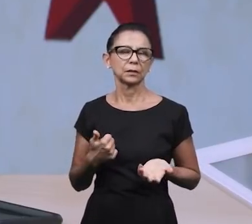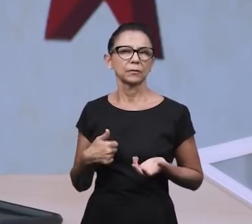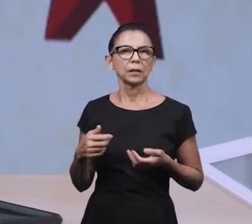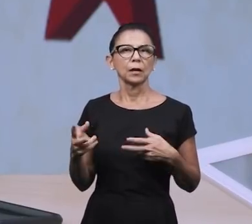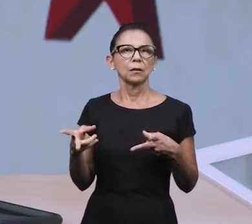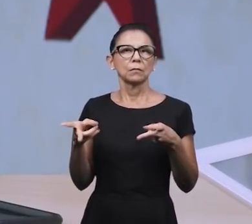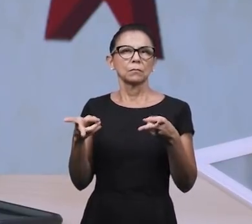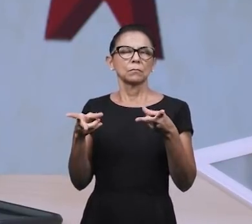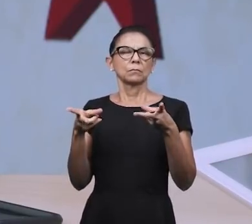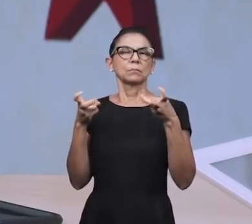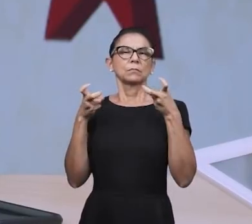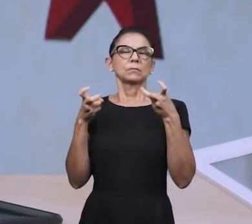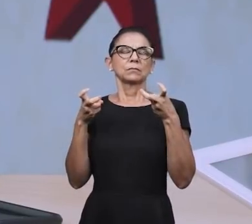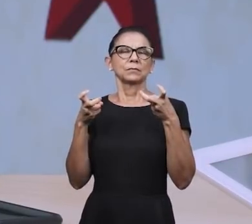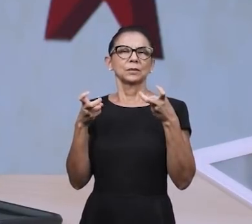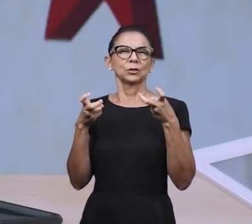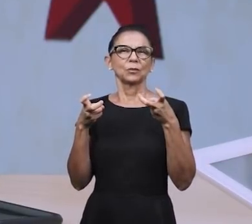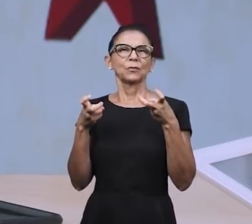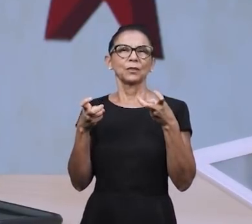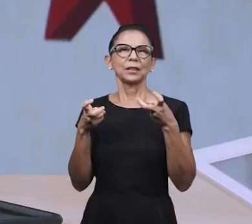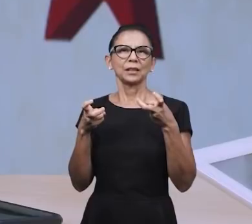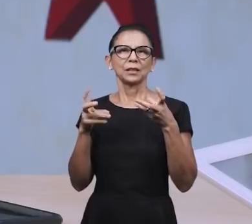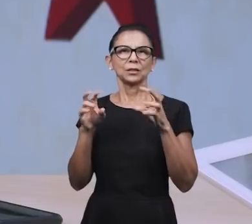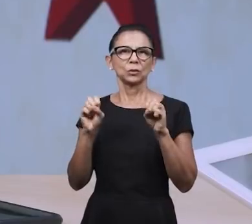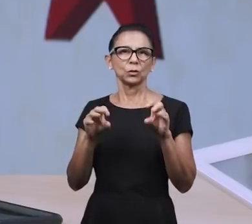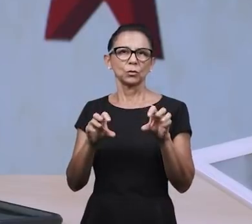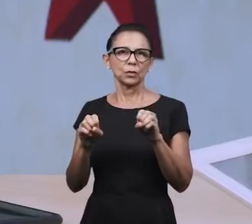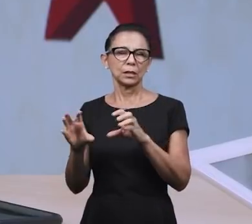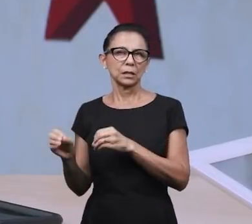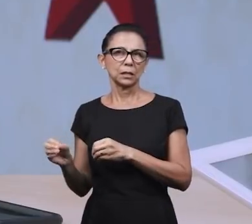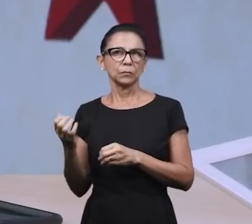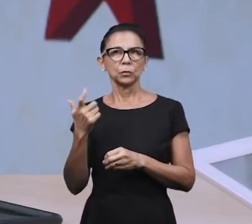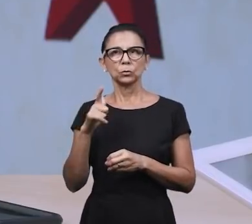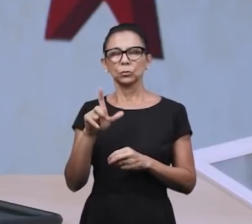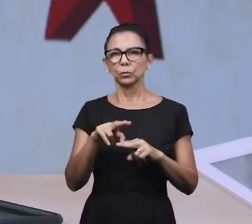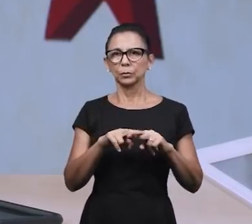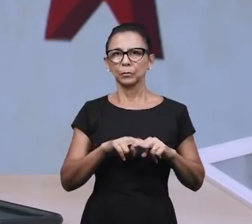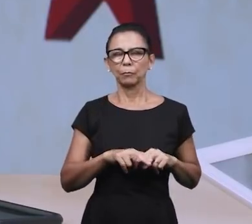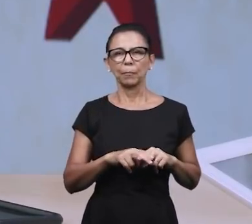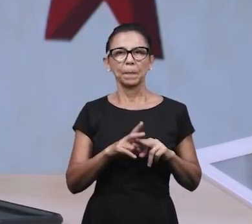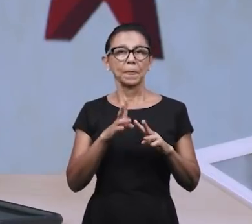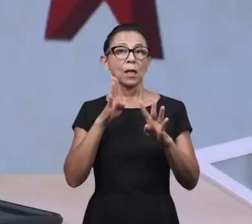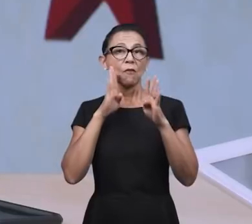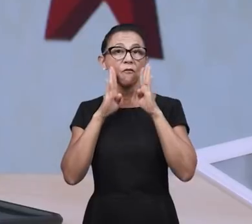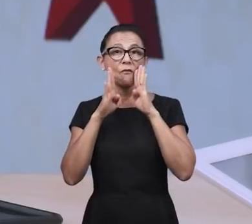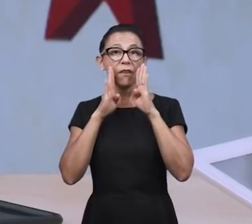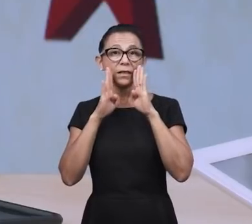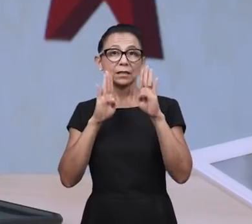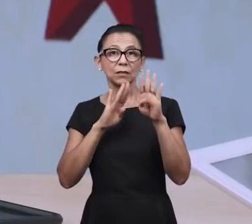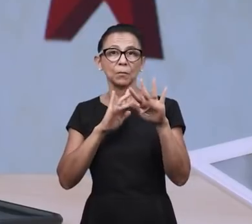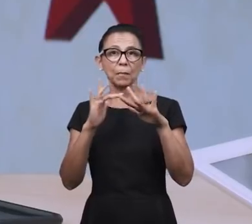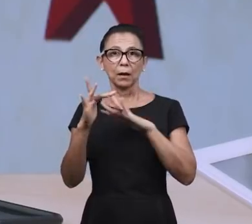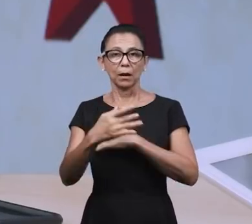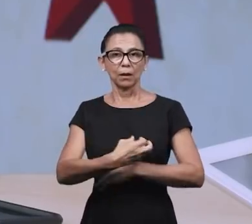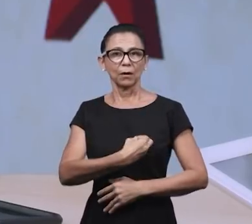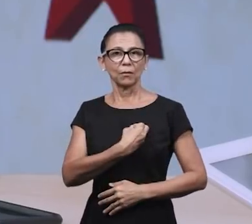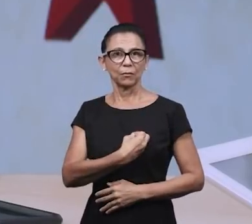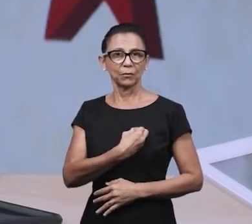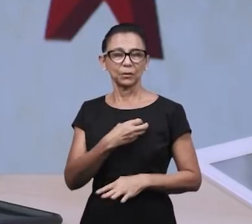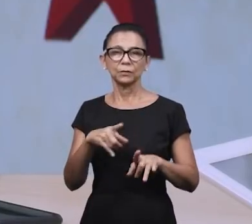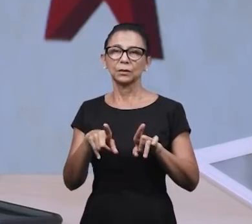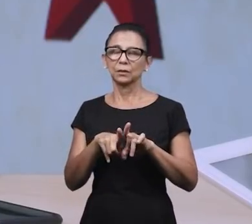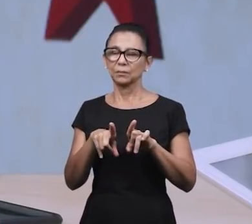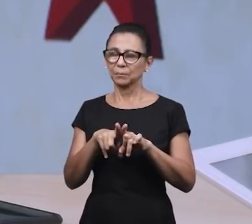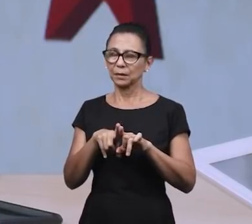o mesmo ensino que todos nós alcançamos pelos outros meios. Quais são os outros meios? Facebook da Rádio Manaim, estamos ao vivo agora